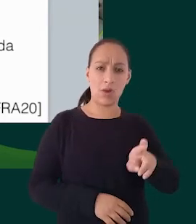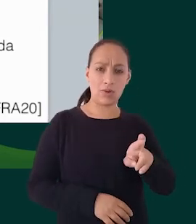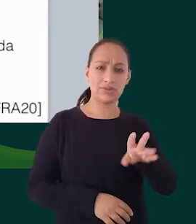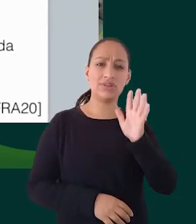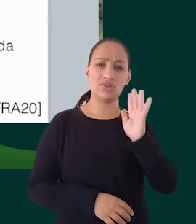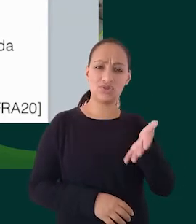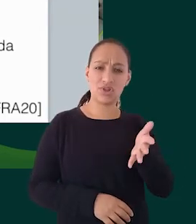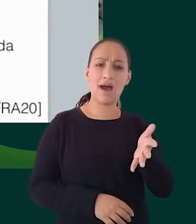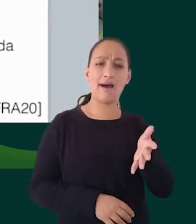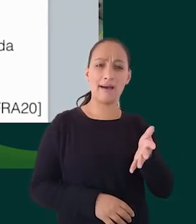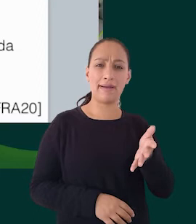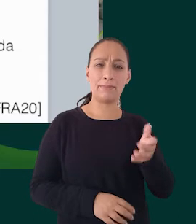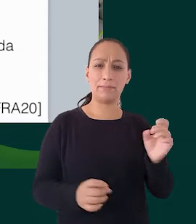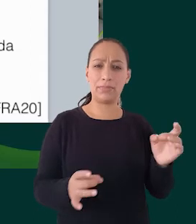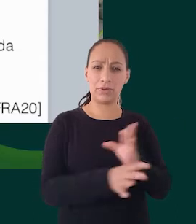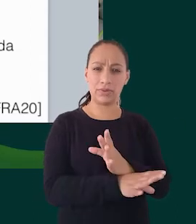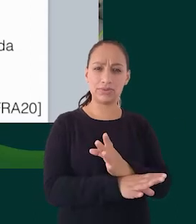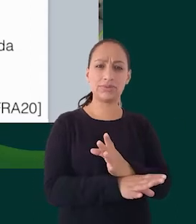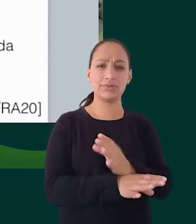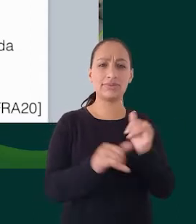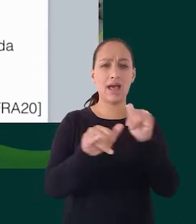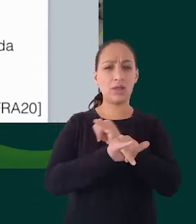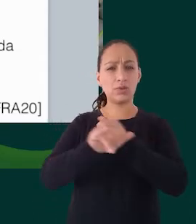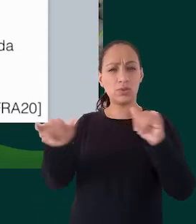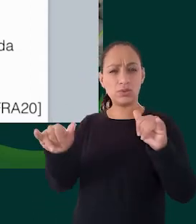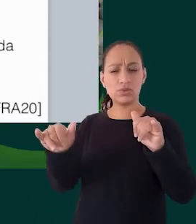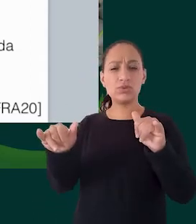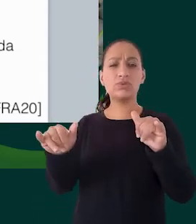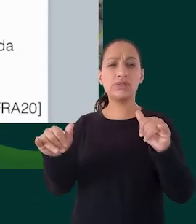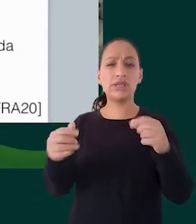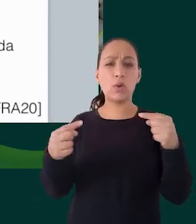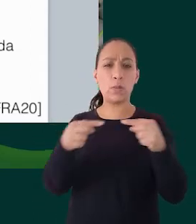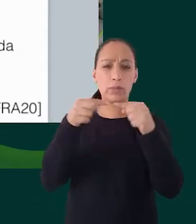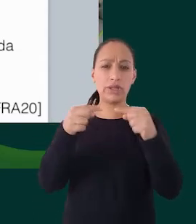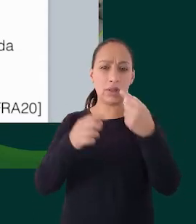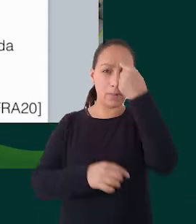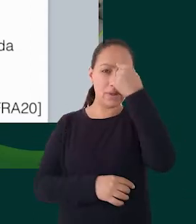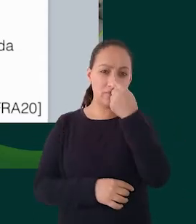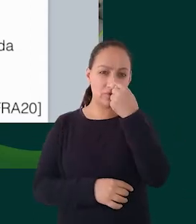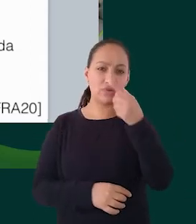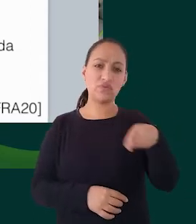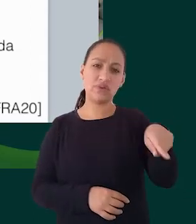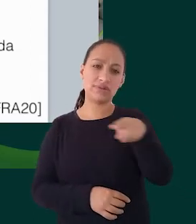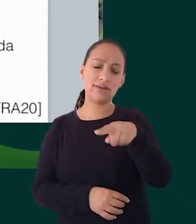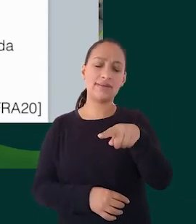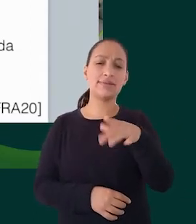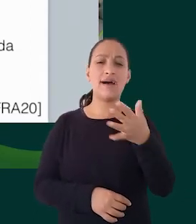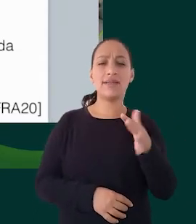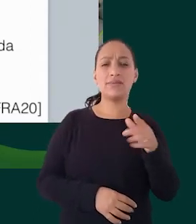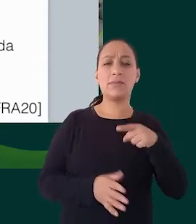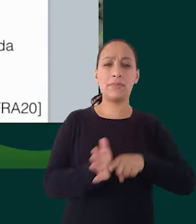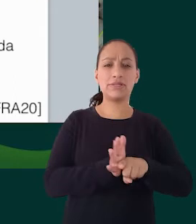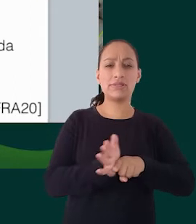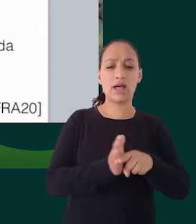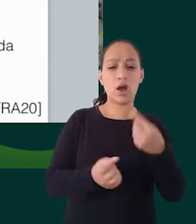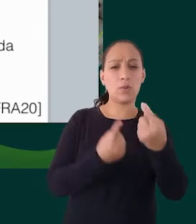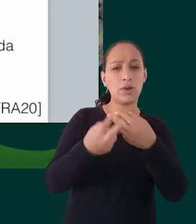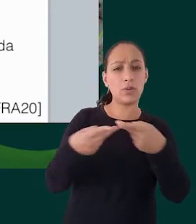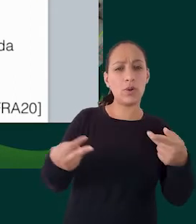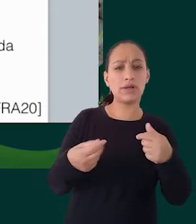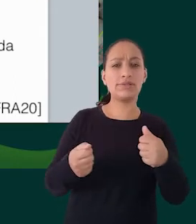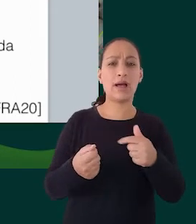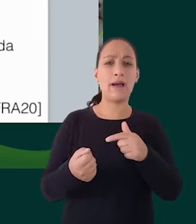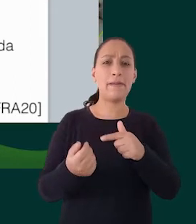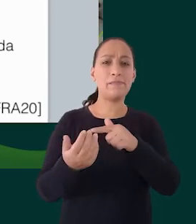e anúncios apropriados ao perfil de vocês, que muita gente, às vezes a gente vai pesquisar alguma coisa e começa a aparecer um monte de